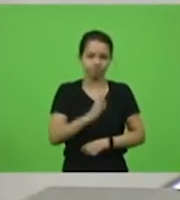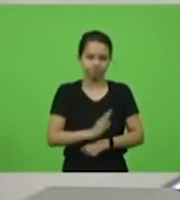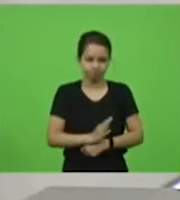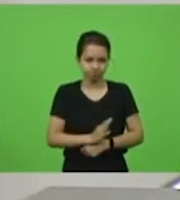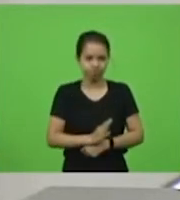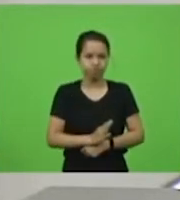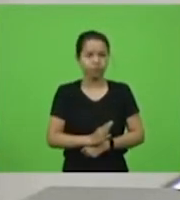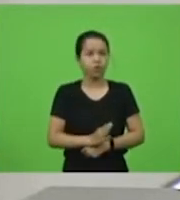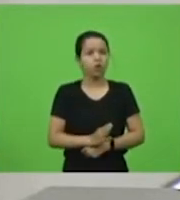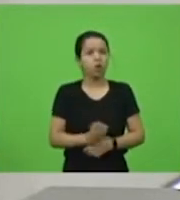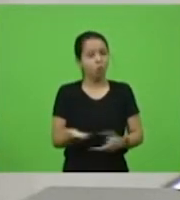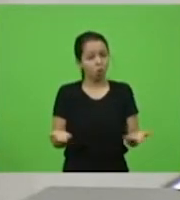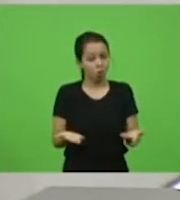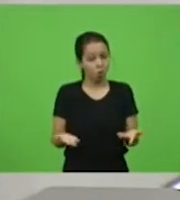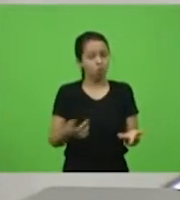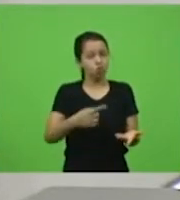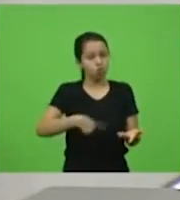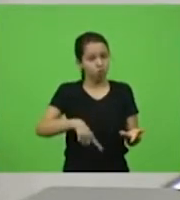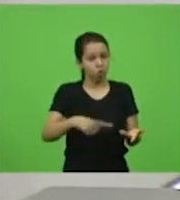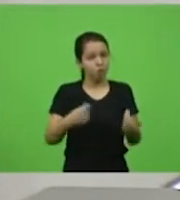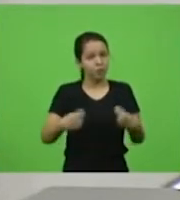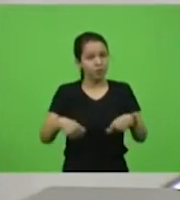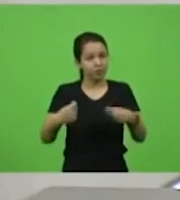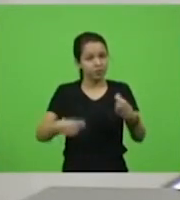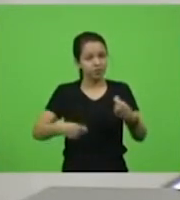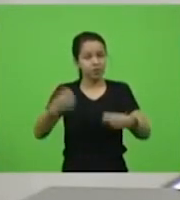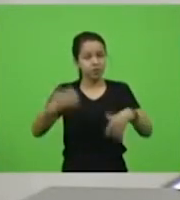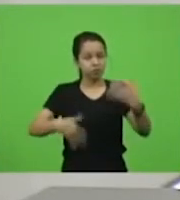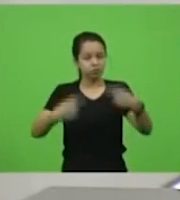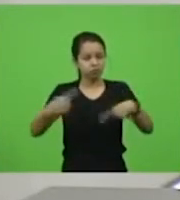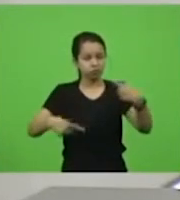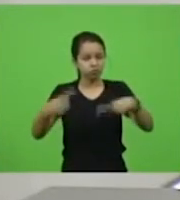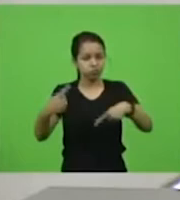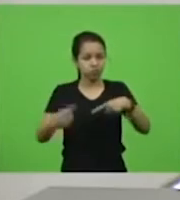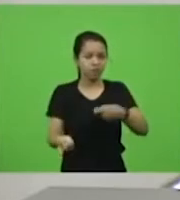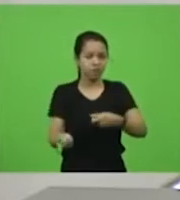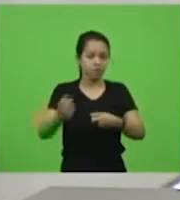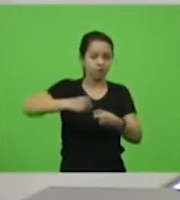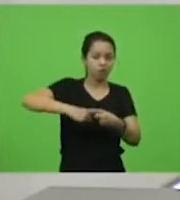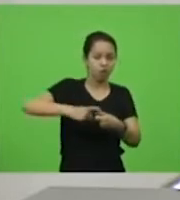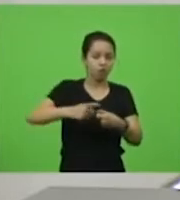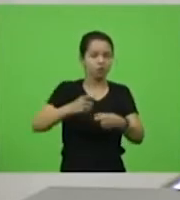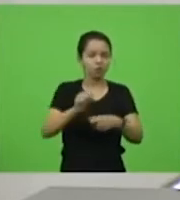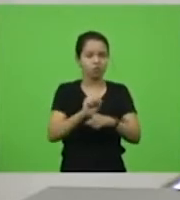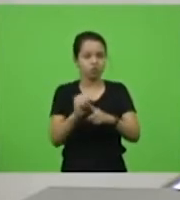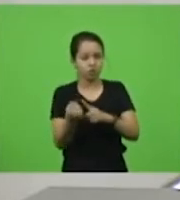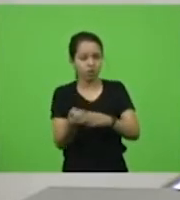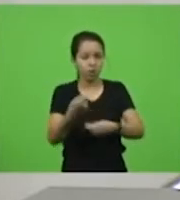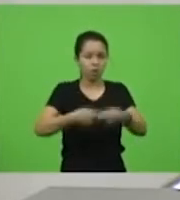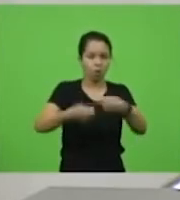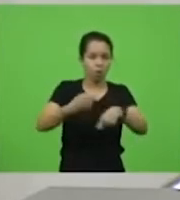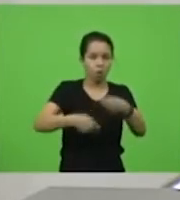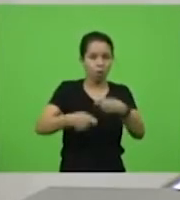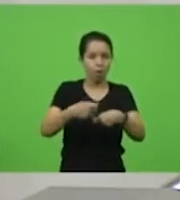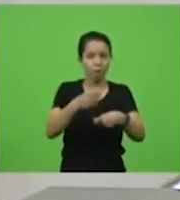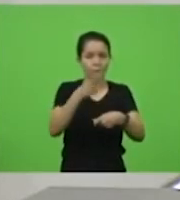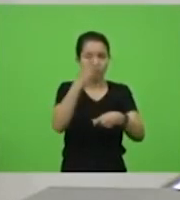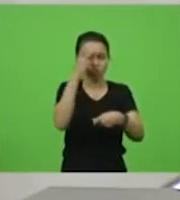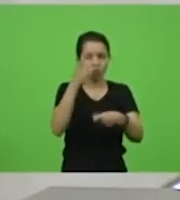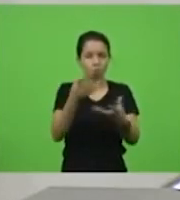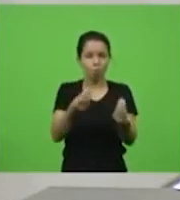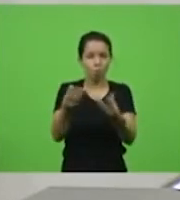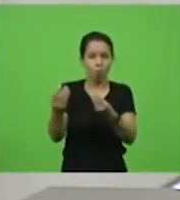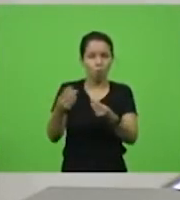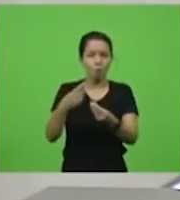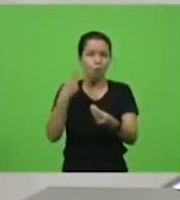sobre a retomada social, a retomada econômica, que tantos e tantos políticos reclamam e não querem que faça lockdown, não querem isso, não